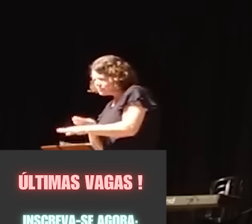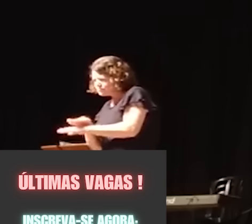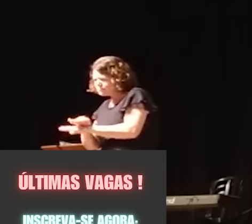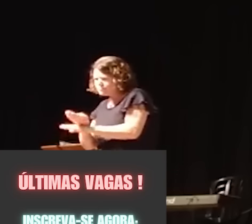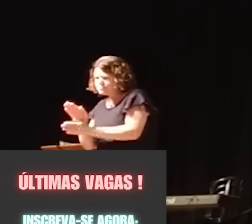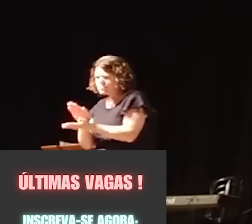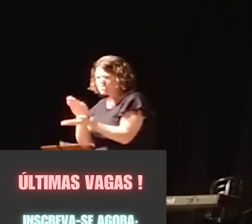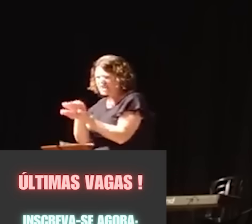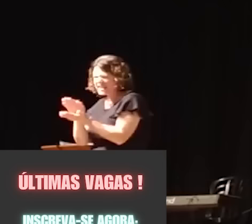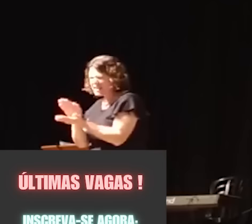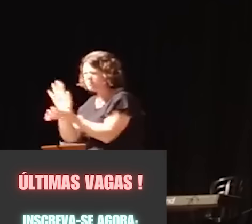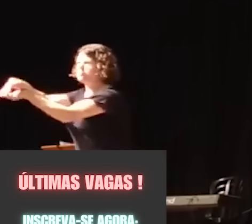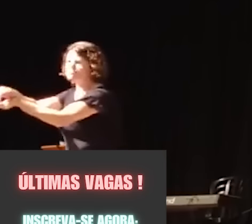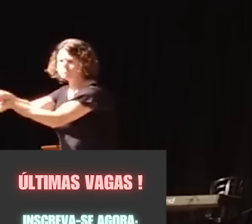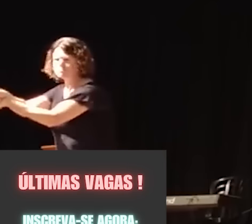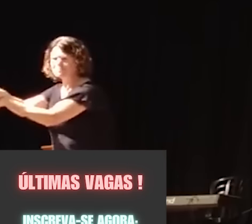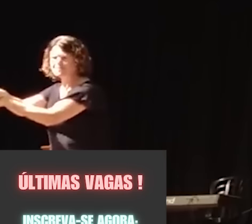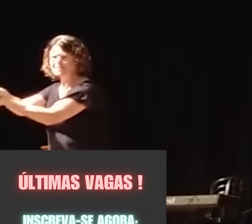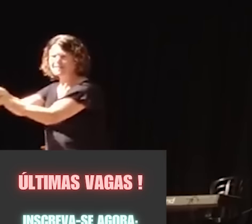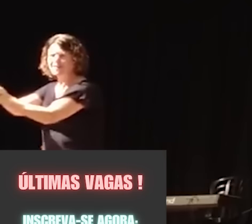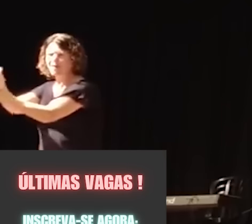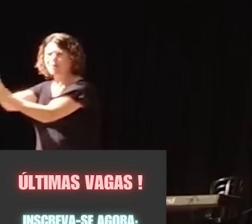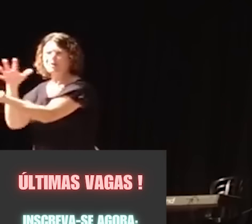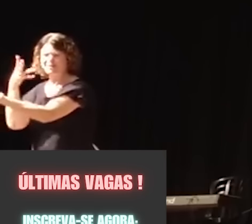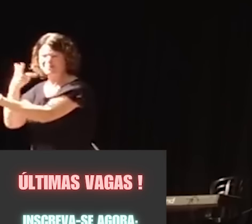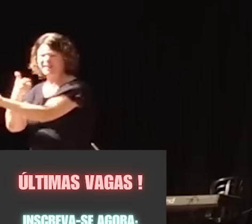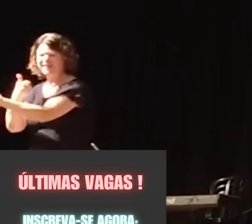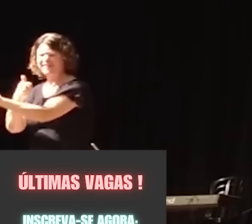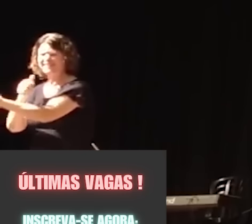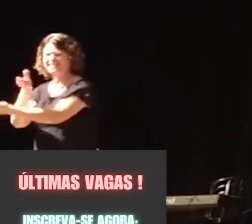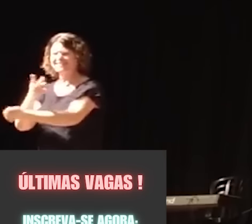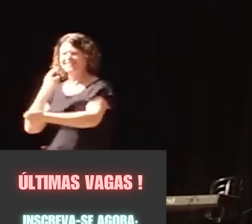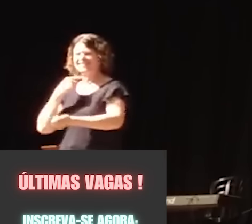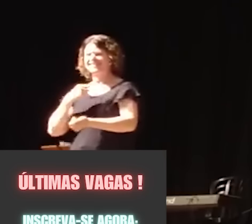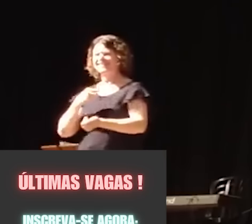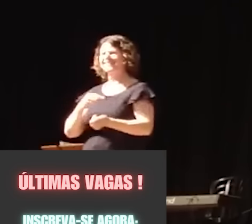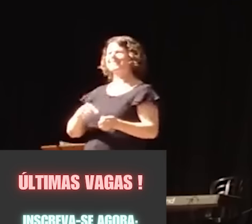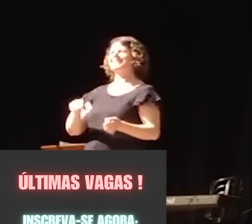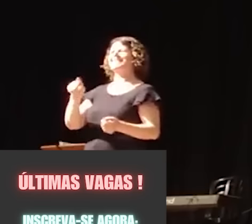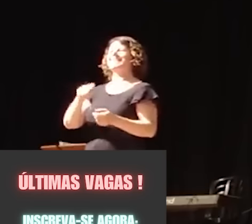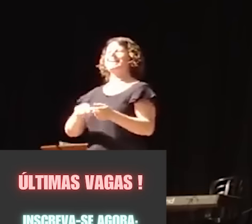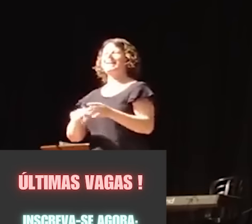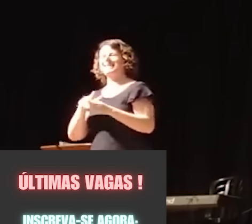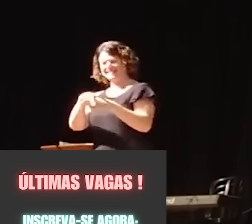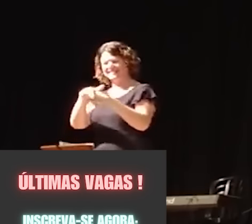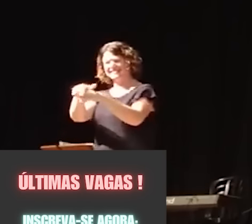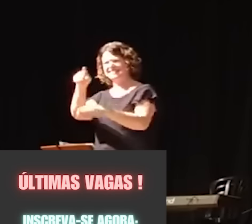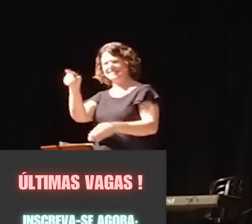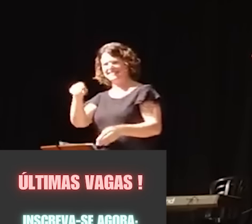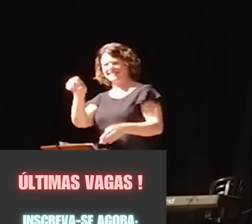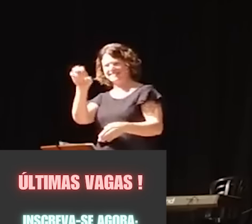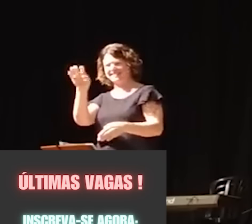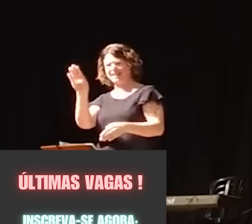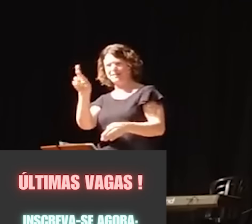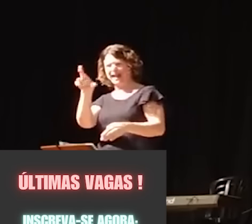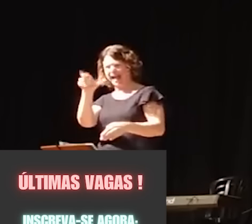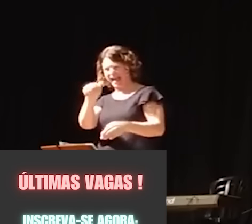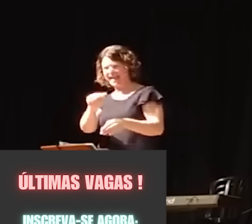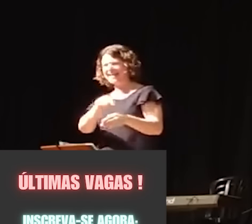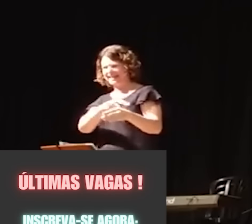Leão se junta em cima de uma zebra o dungu já viram você falam não tem mais jeito não tem mais jeito para você para mim eu vou